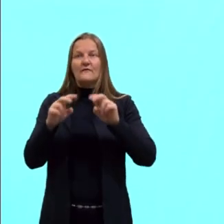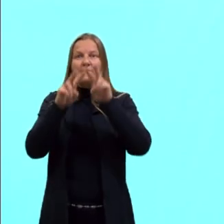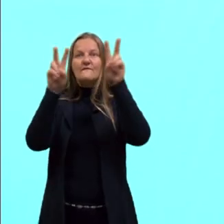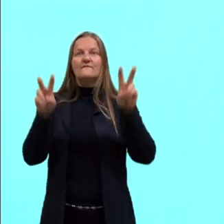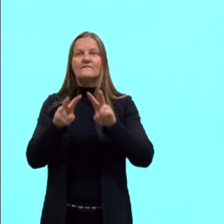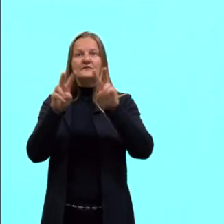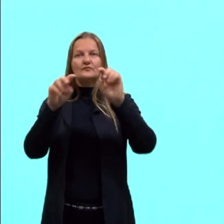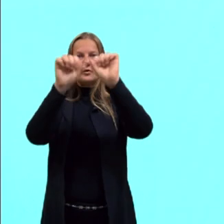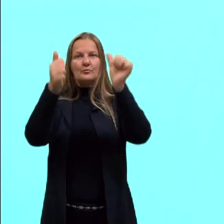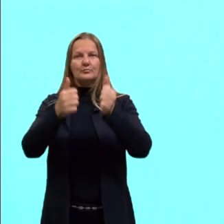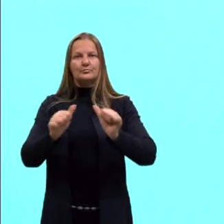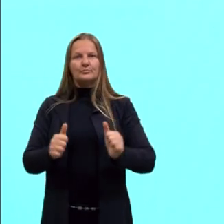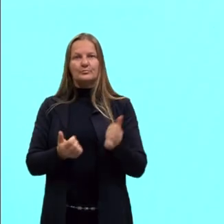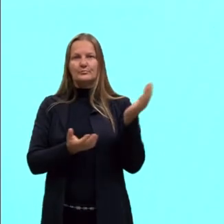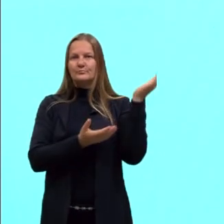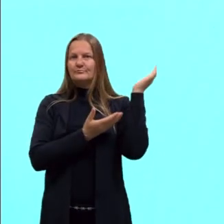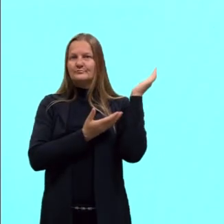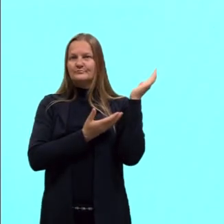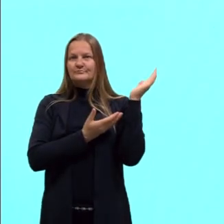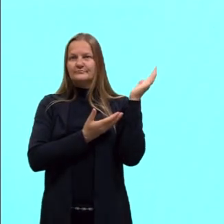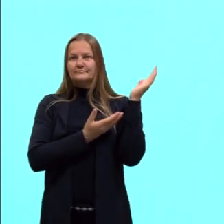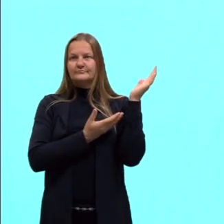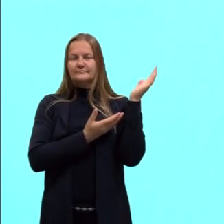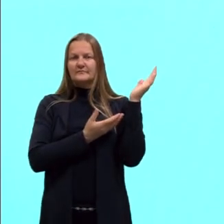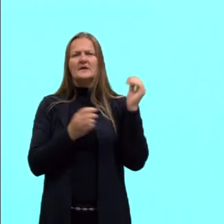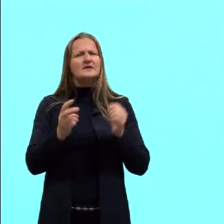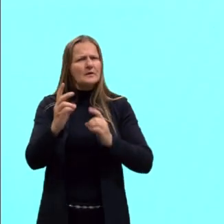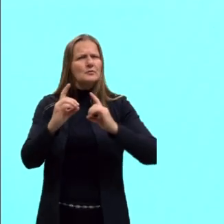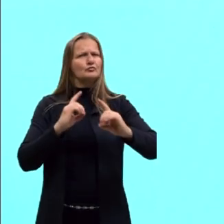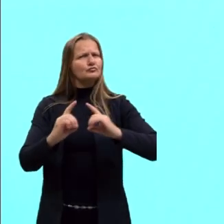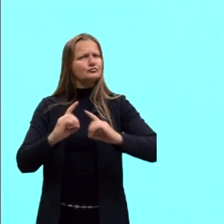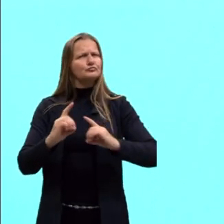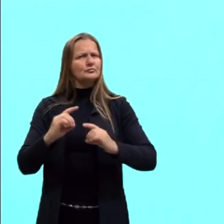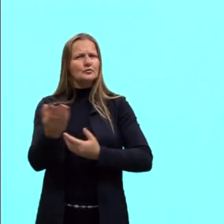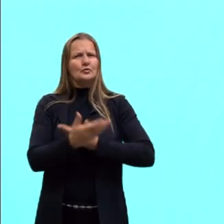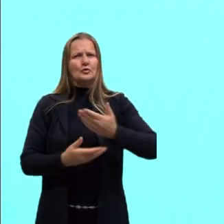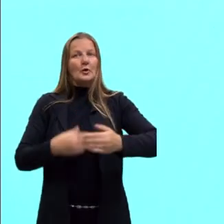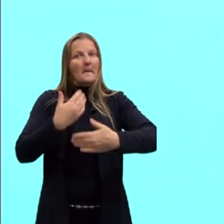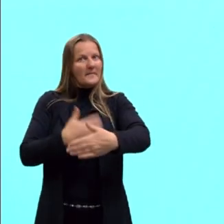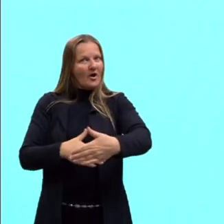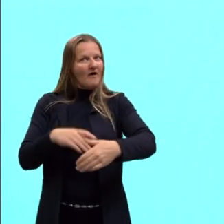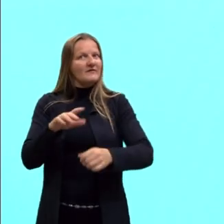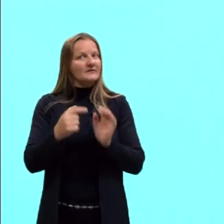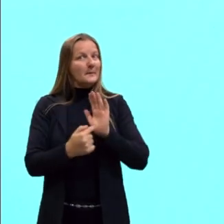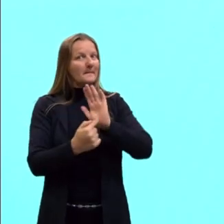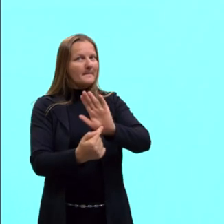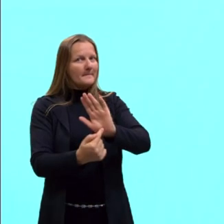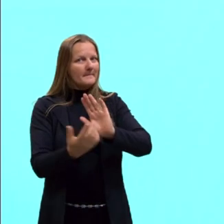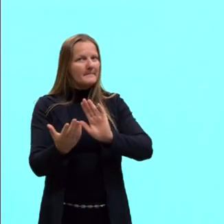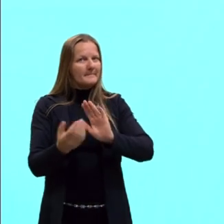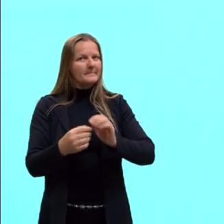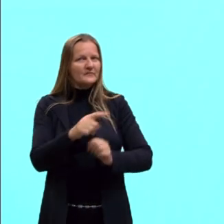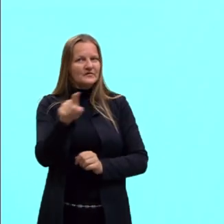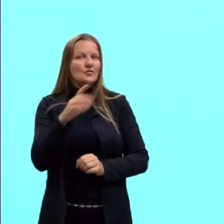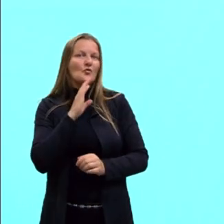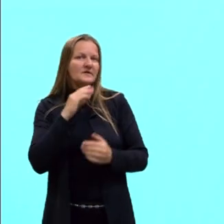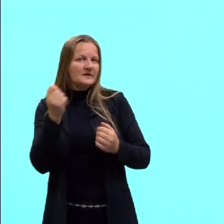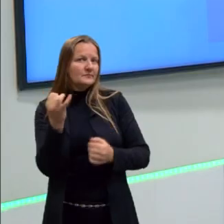né que nós temos e que é muito discutida né na nossa prova e aparece os mapas tá